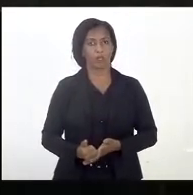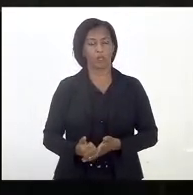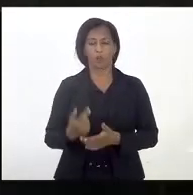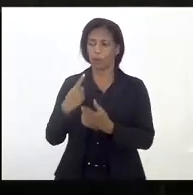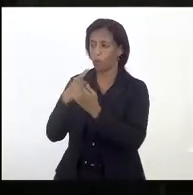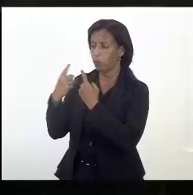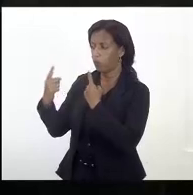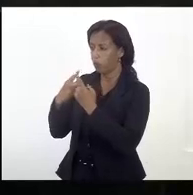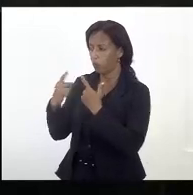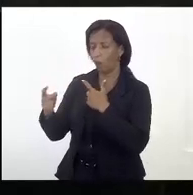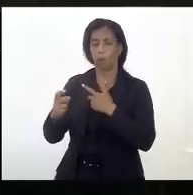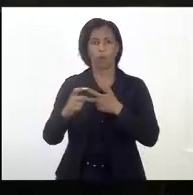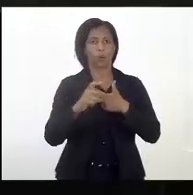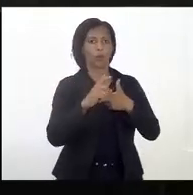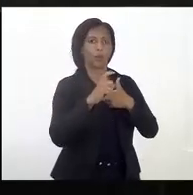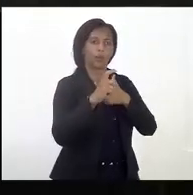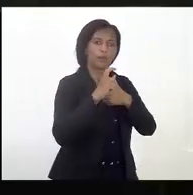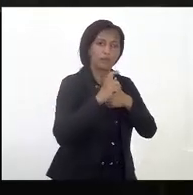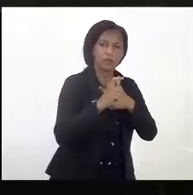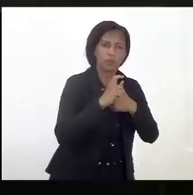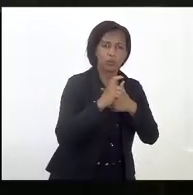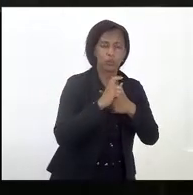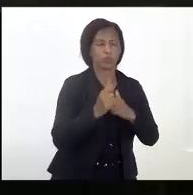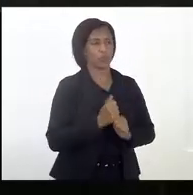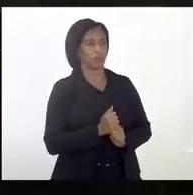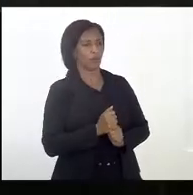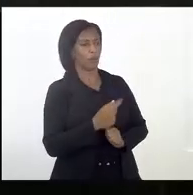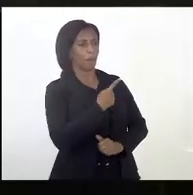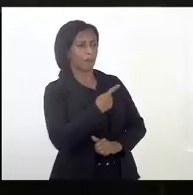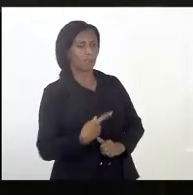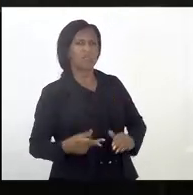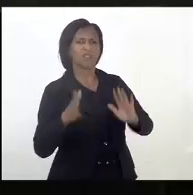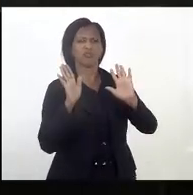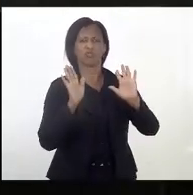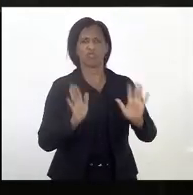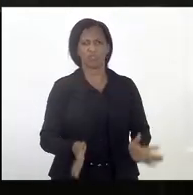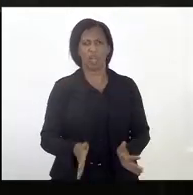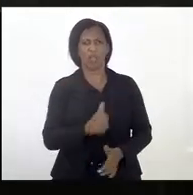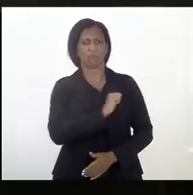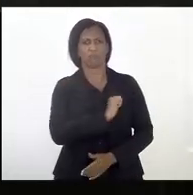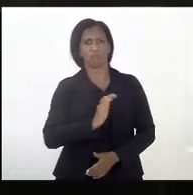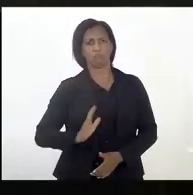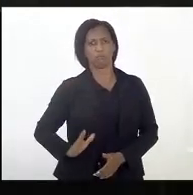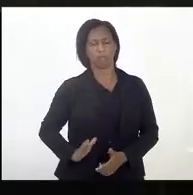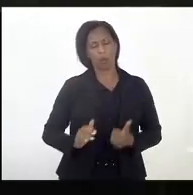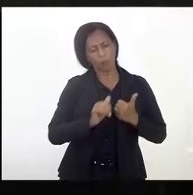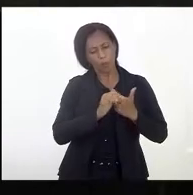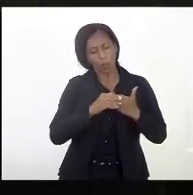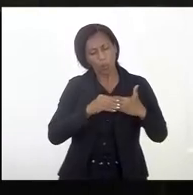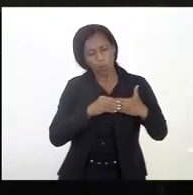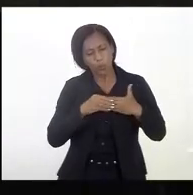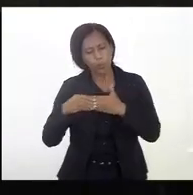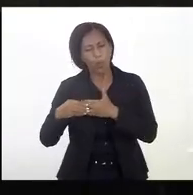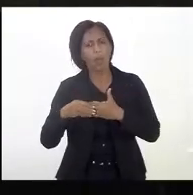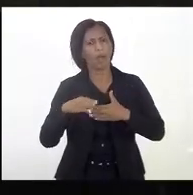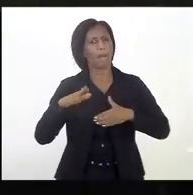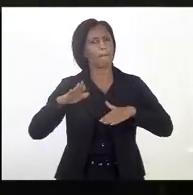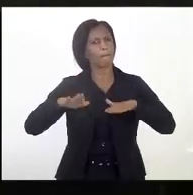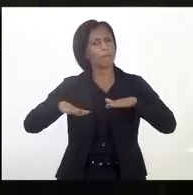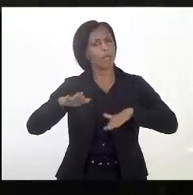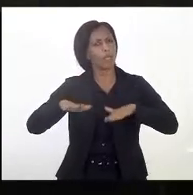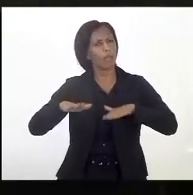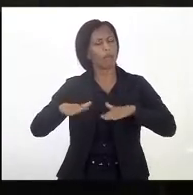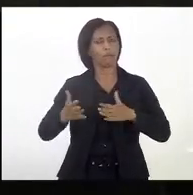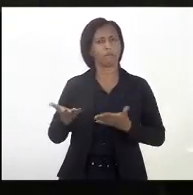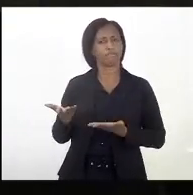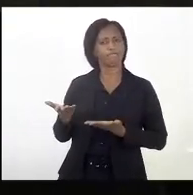Executivo dialogando com os servidores Assembleia foi protagonismo André Ceciliano era Presidente conduziu de maneira muito equilibrada e